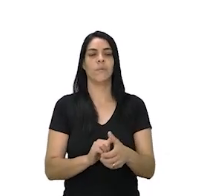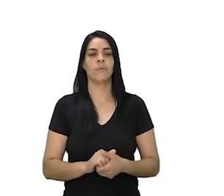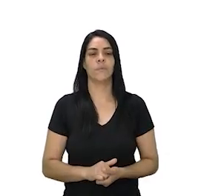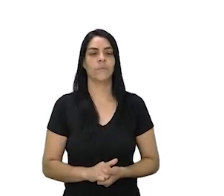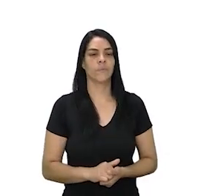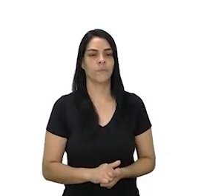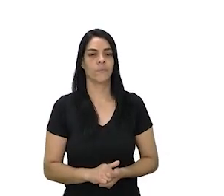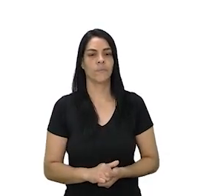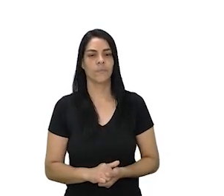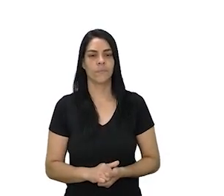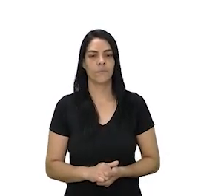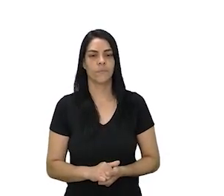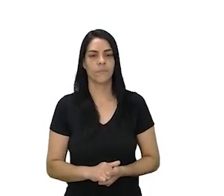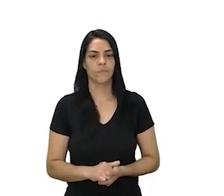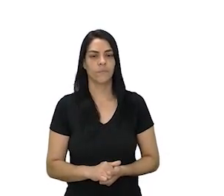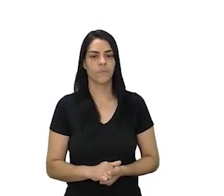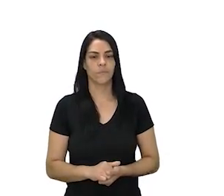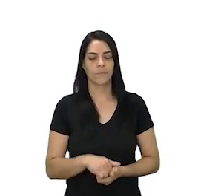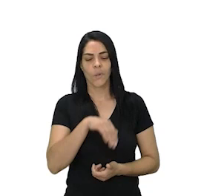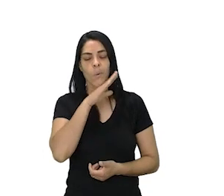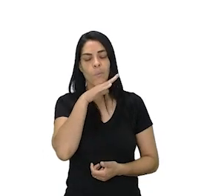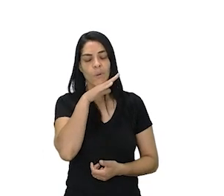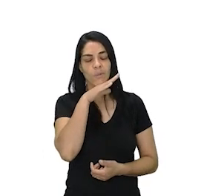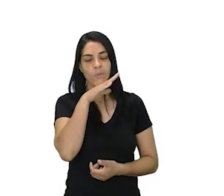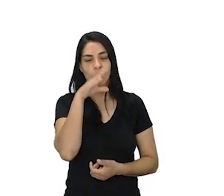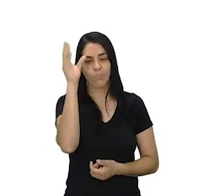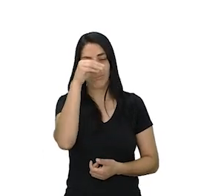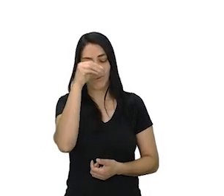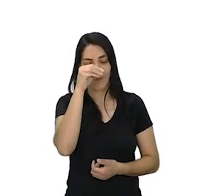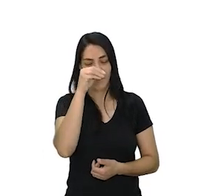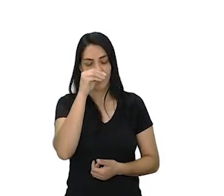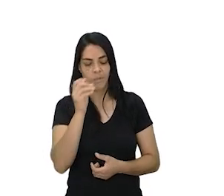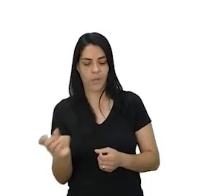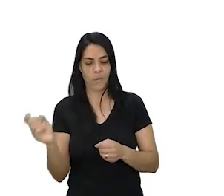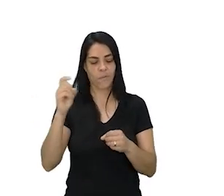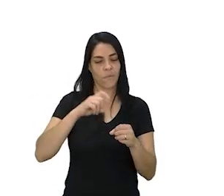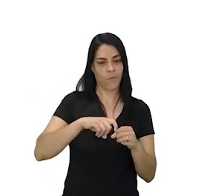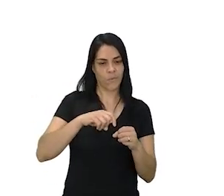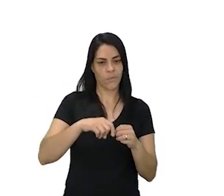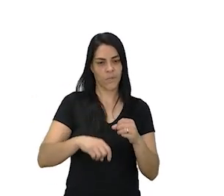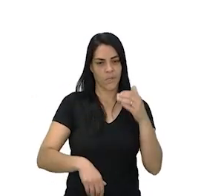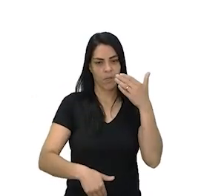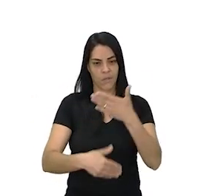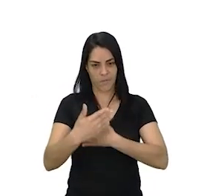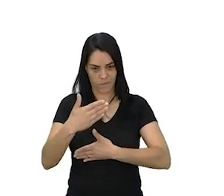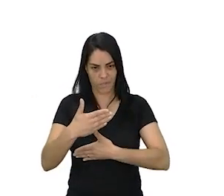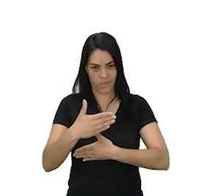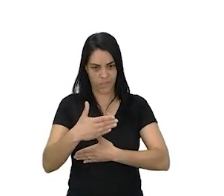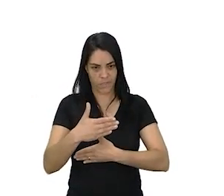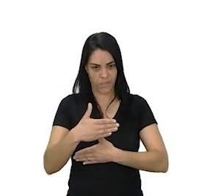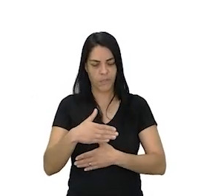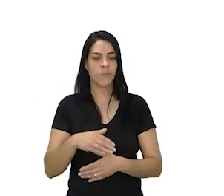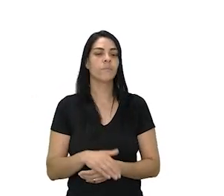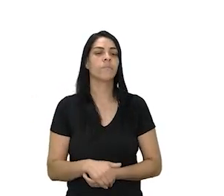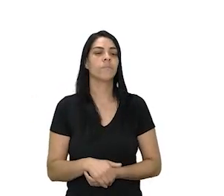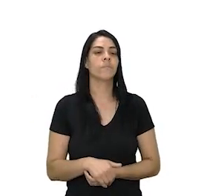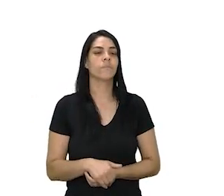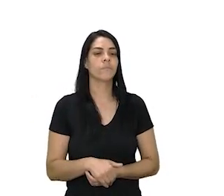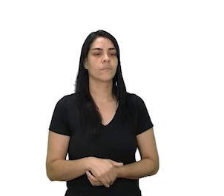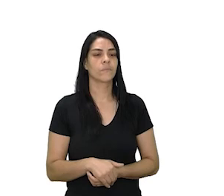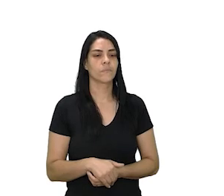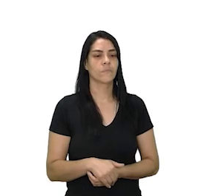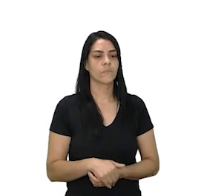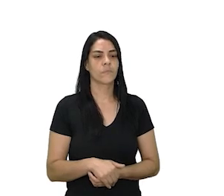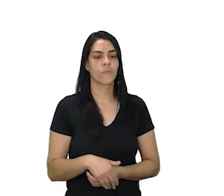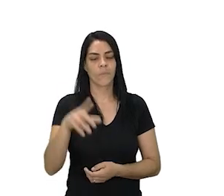seria a do bicho preguiça, retorno passando em frente ao canguru, viro ali à